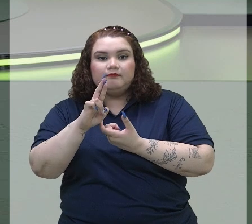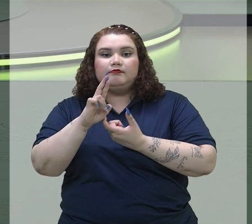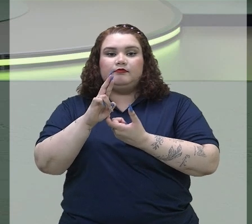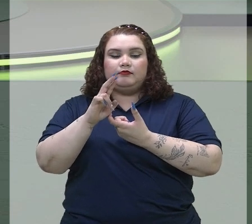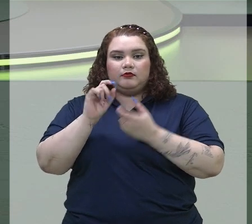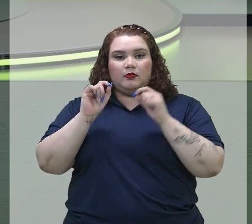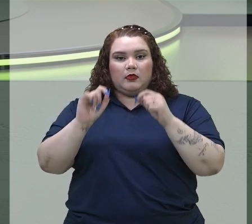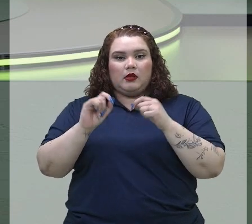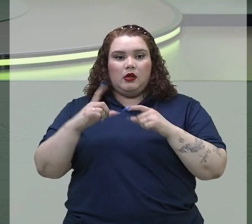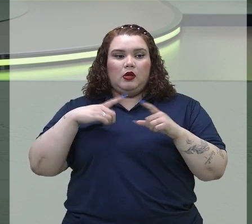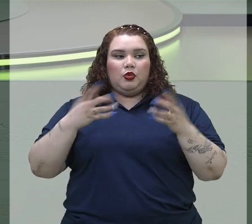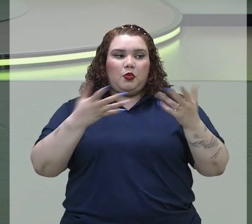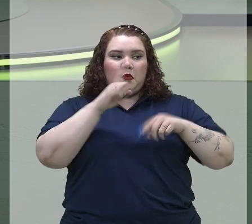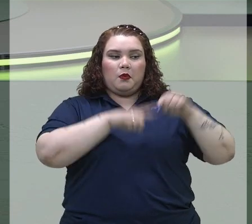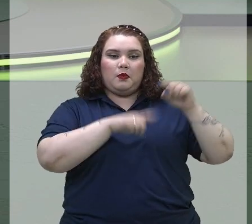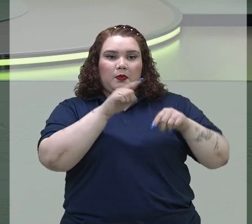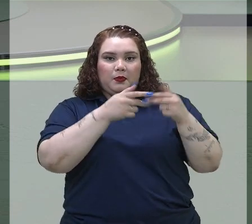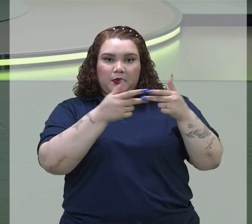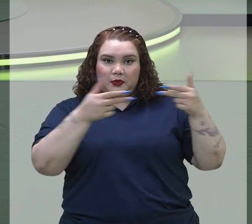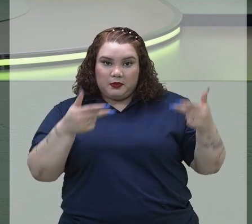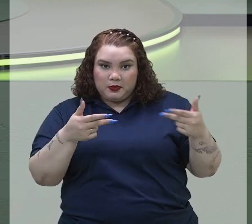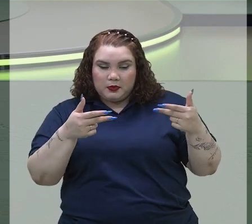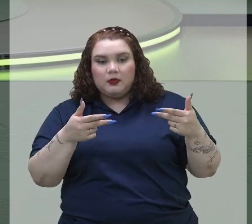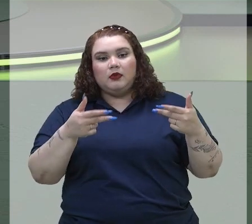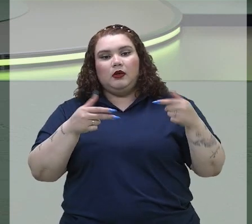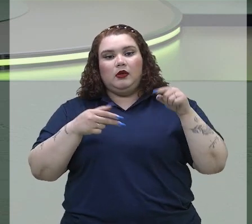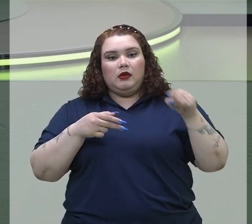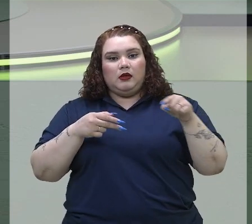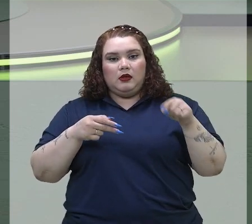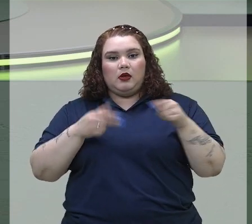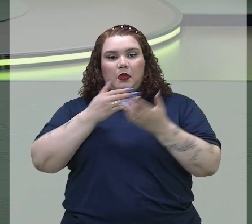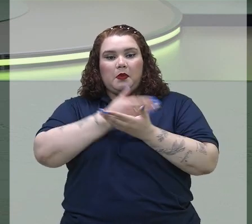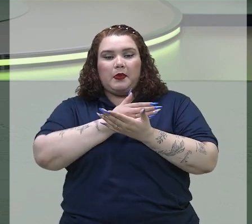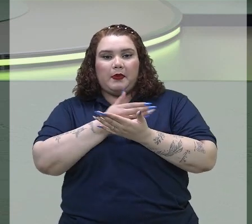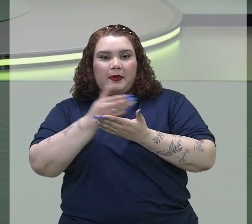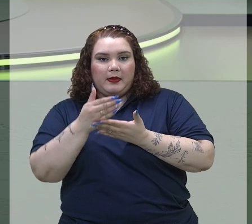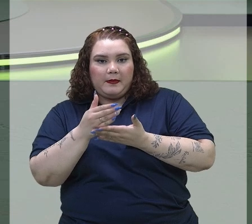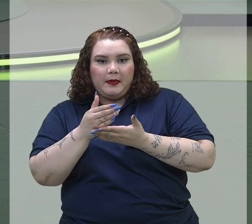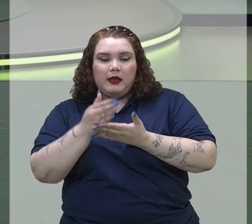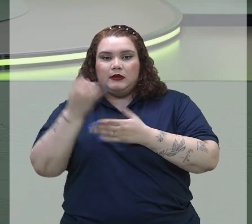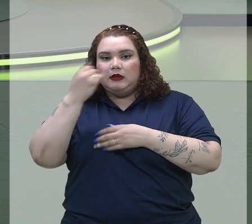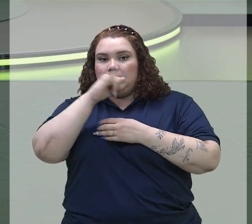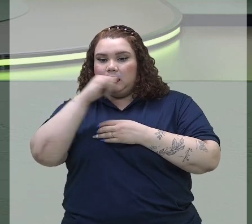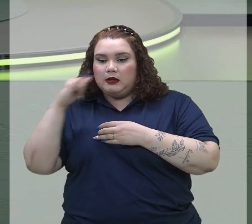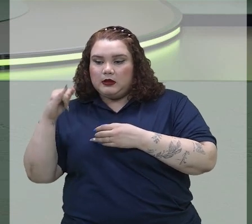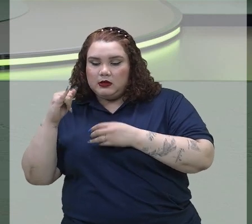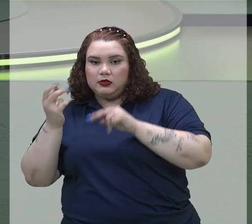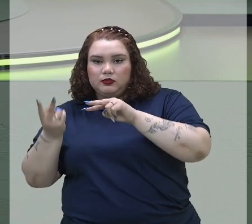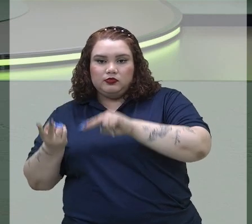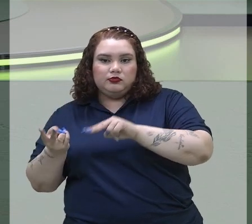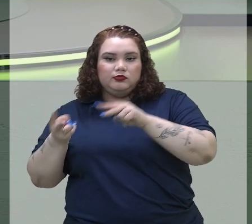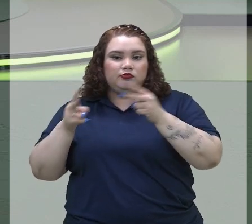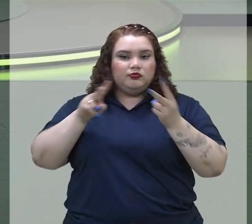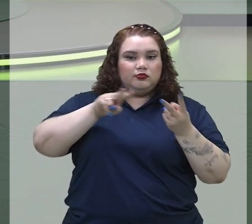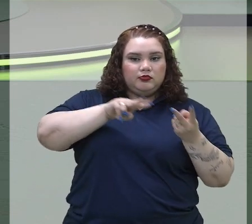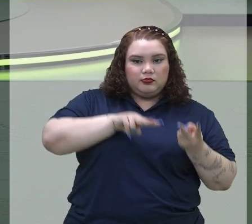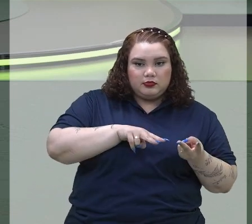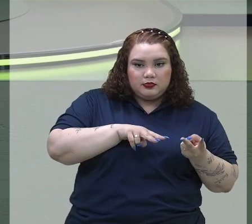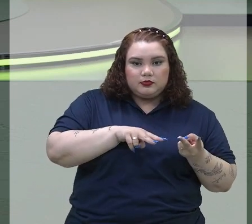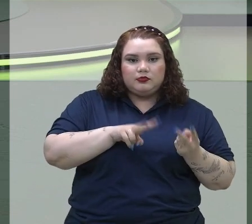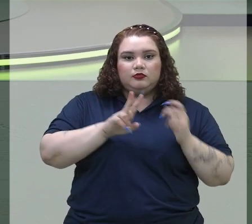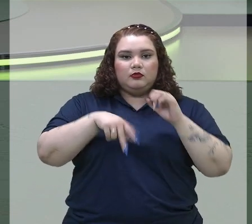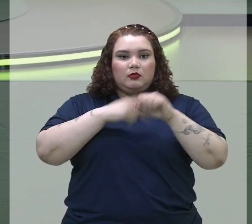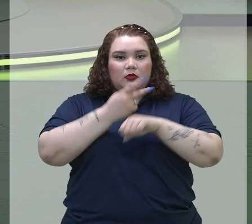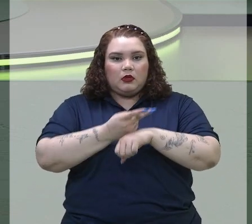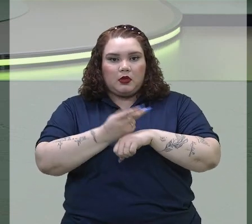tem um aparelho, e esse aparelho que ele inicia ali com a energia elétrica, e você